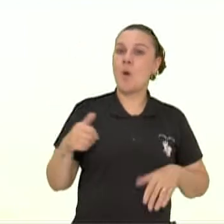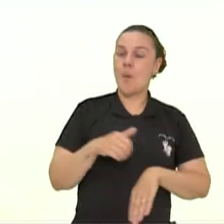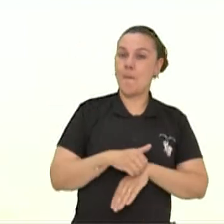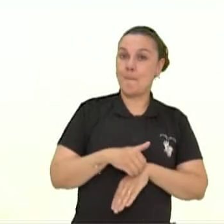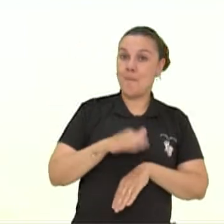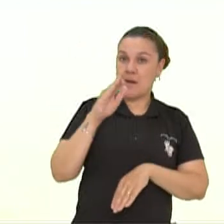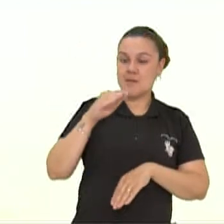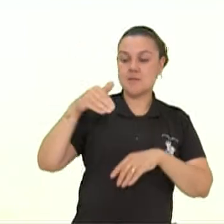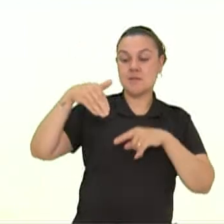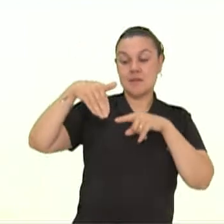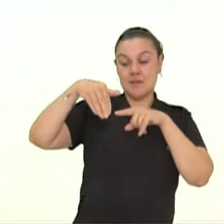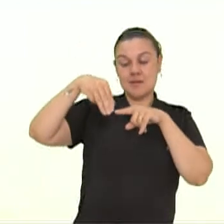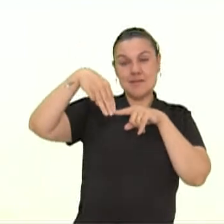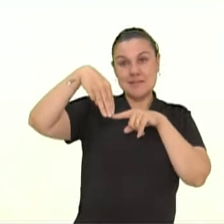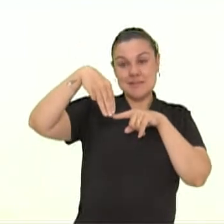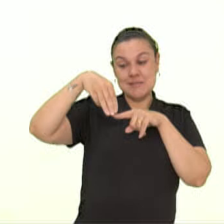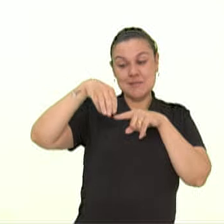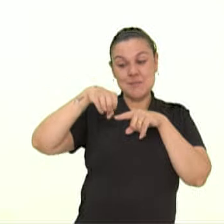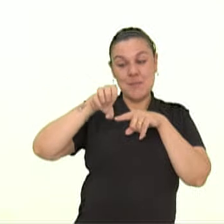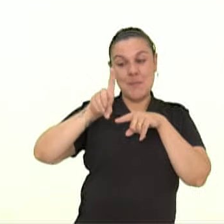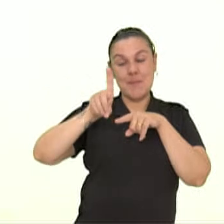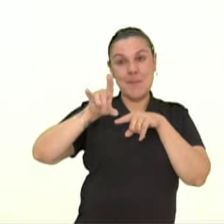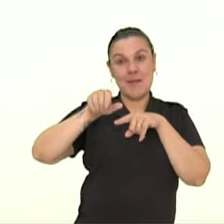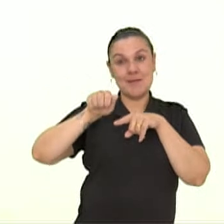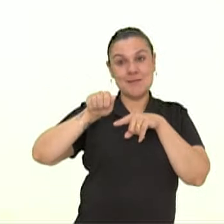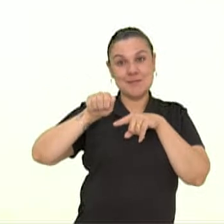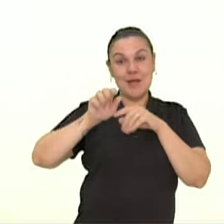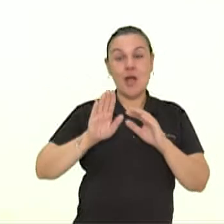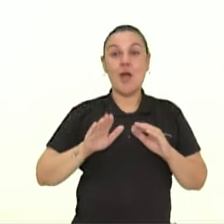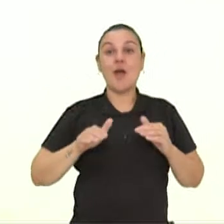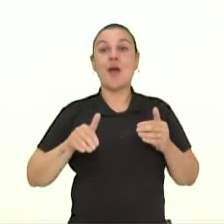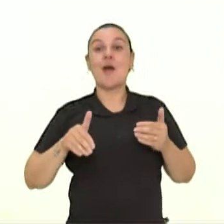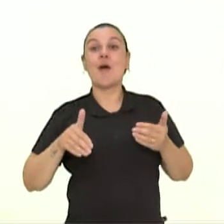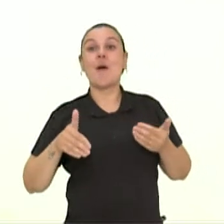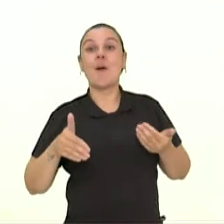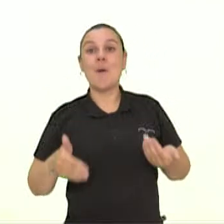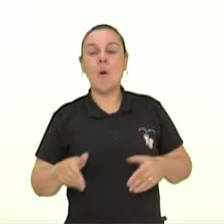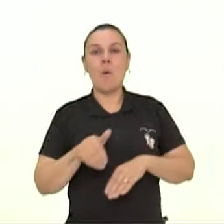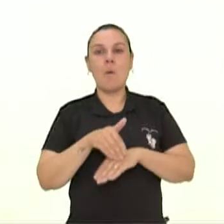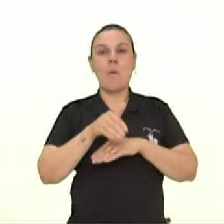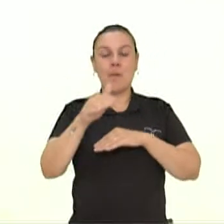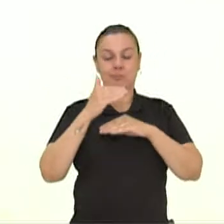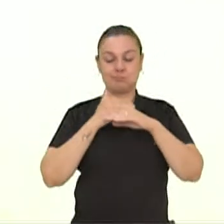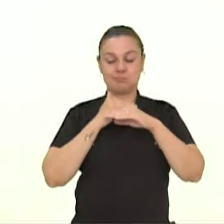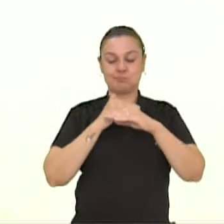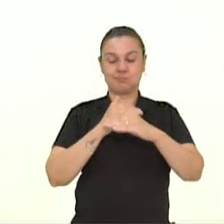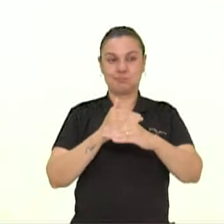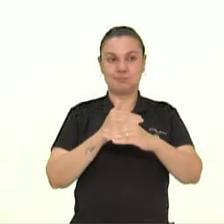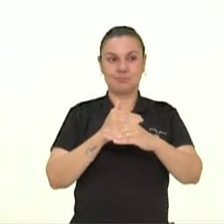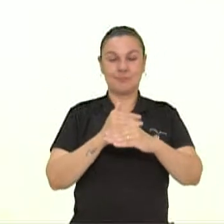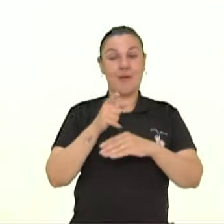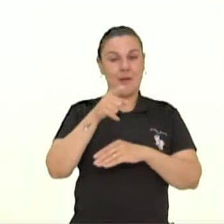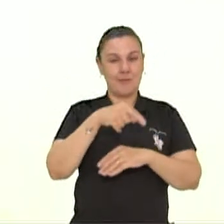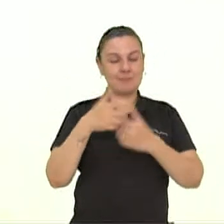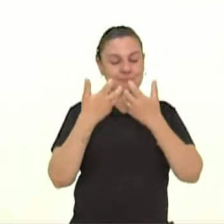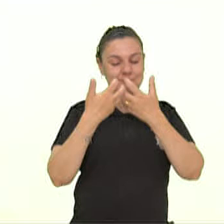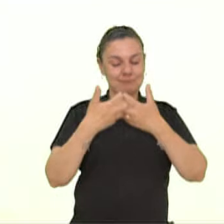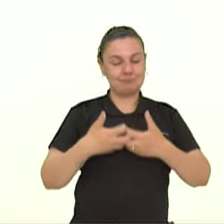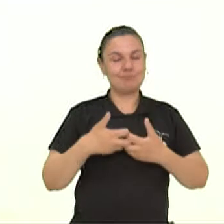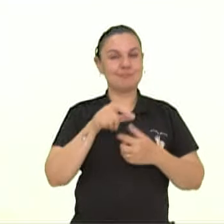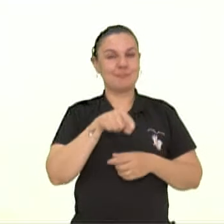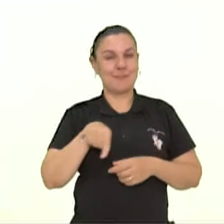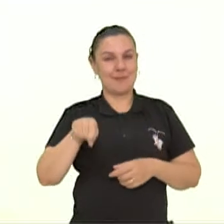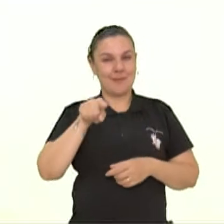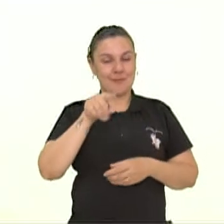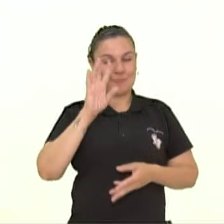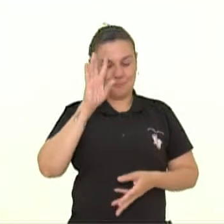150, 152. Atleta C, 146, 151, 143, 160. 2